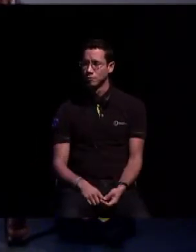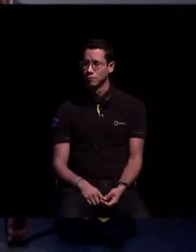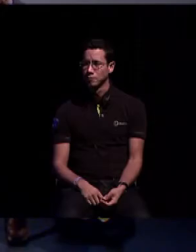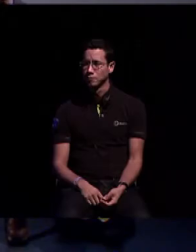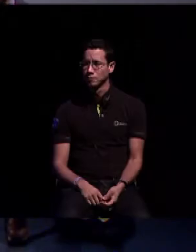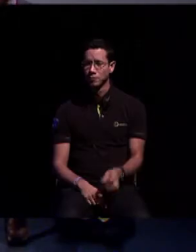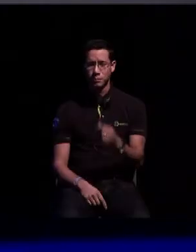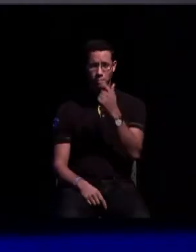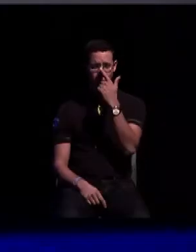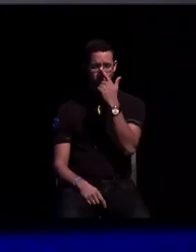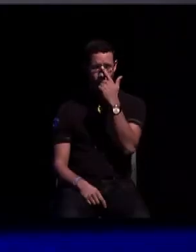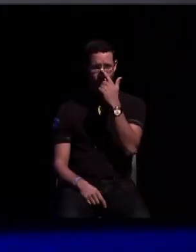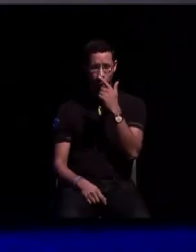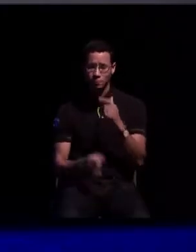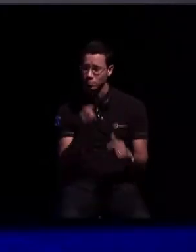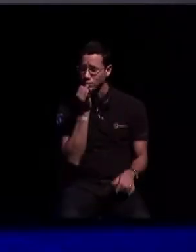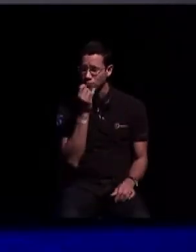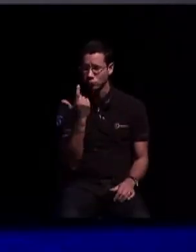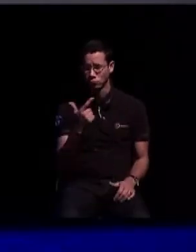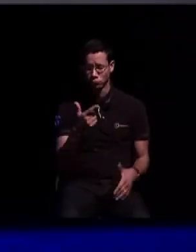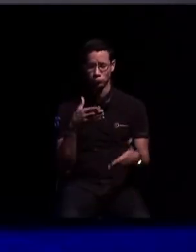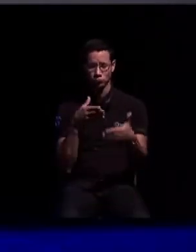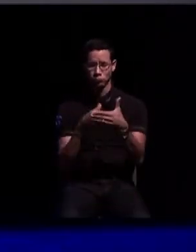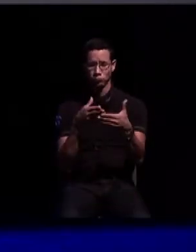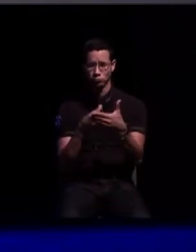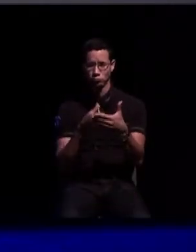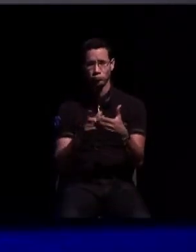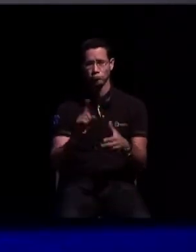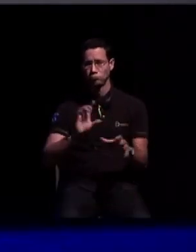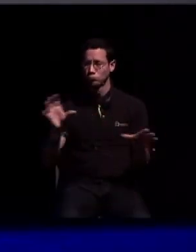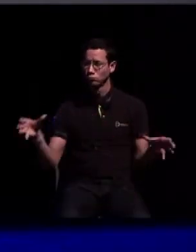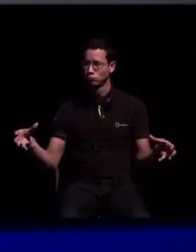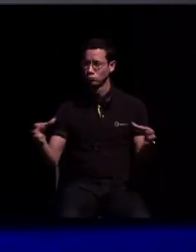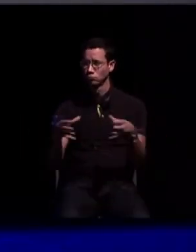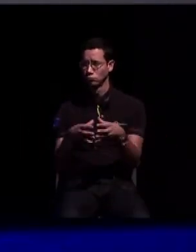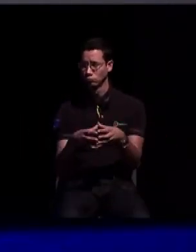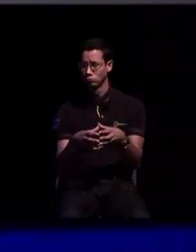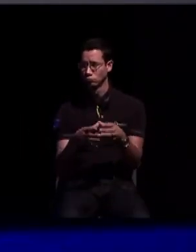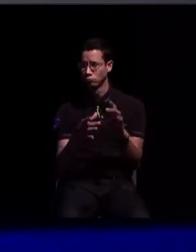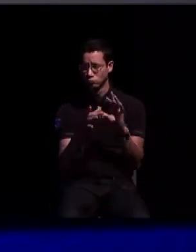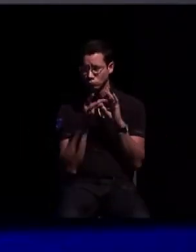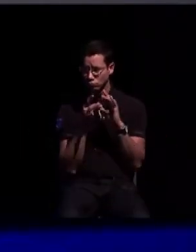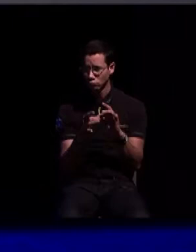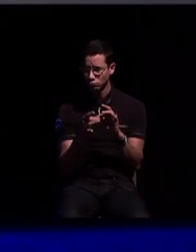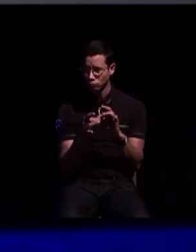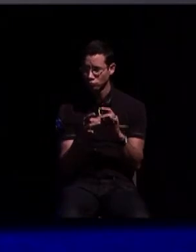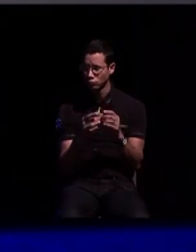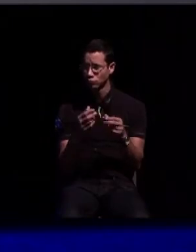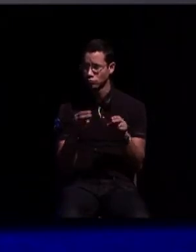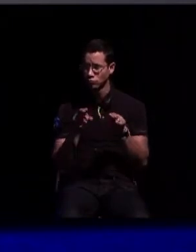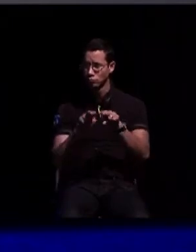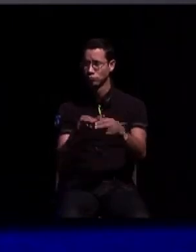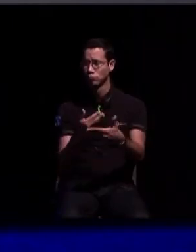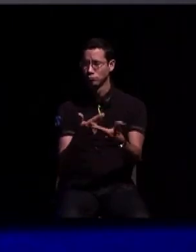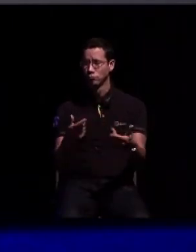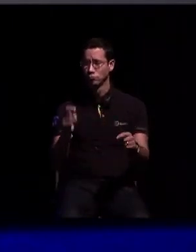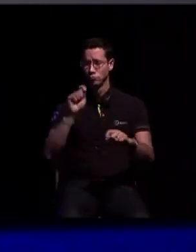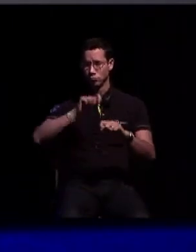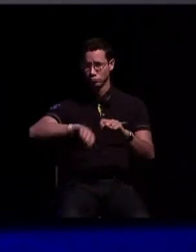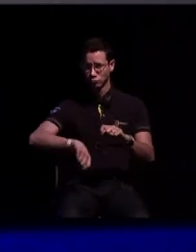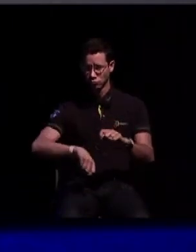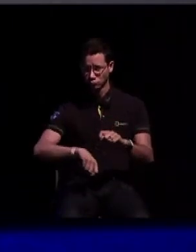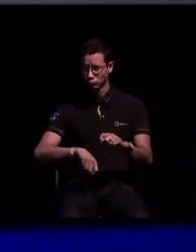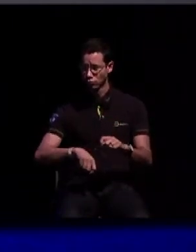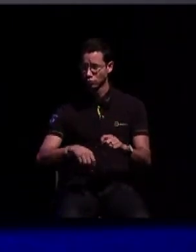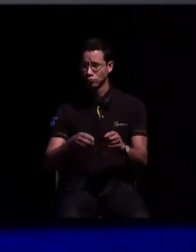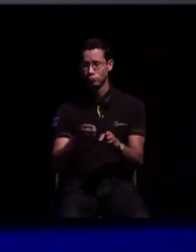dizer, aqui não há repressão, aqui é um congraçamento, né? Quer dizer, você une o aspecto da sexualidade com abertura